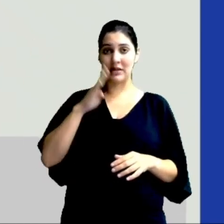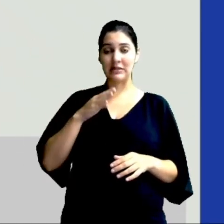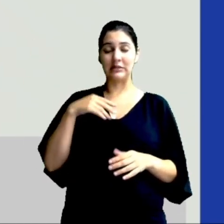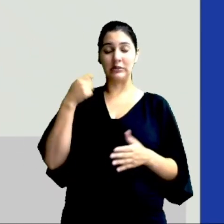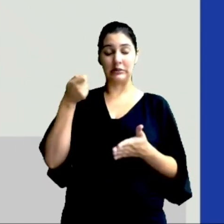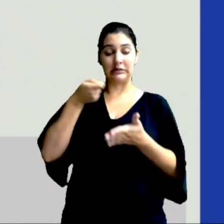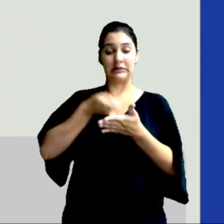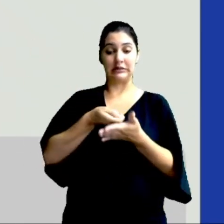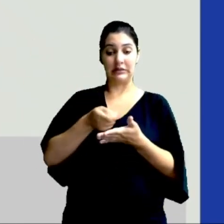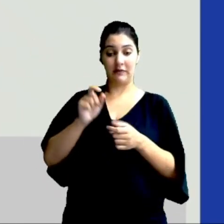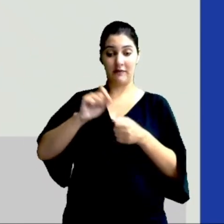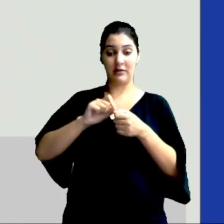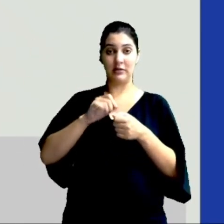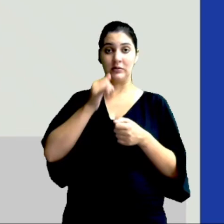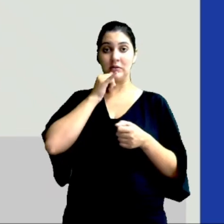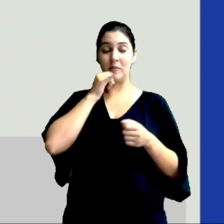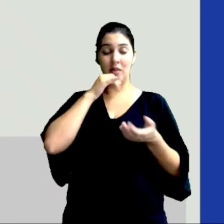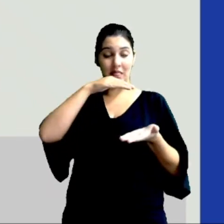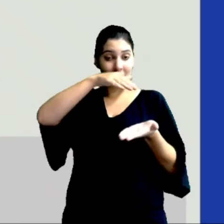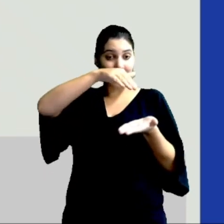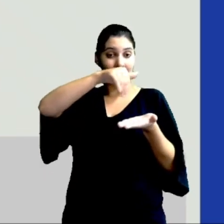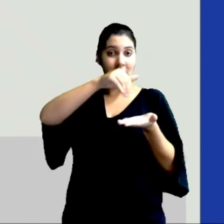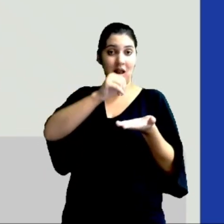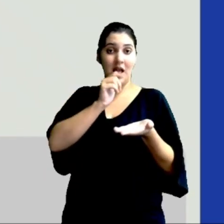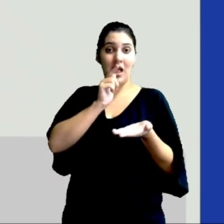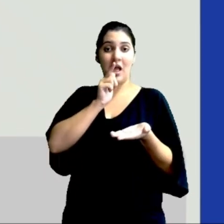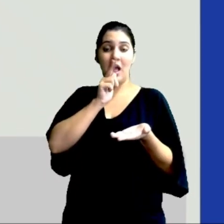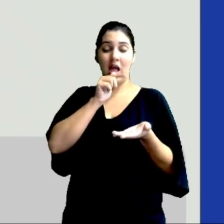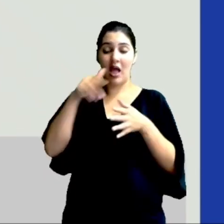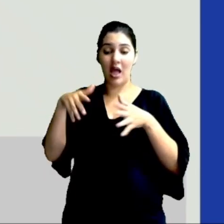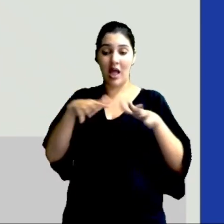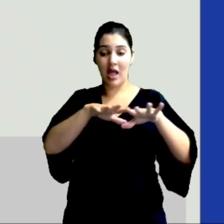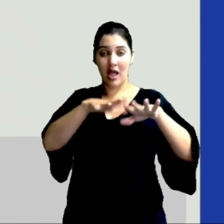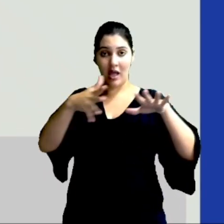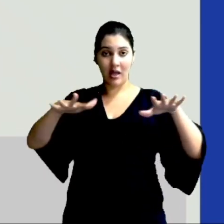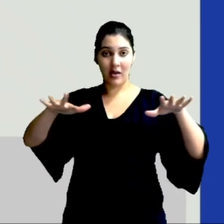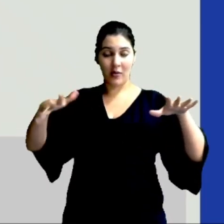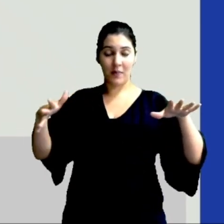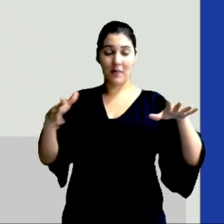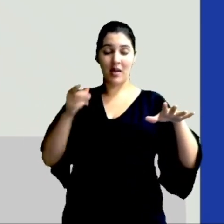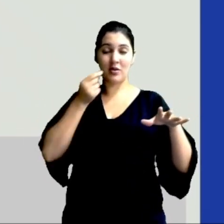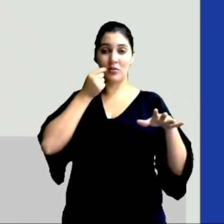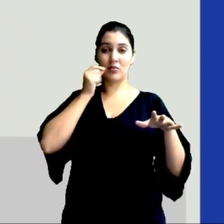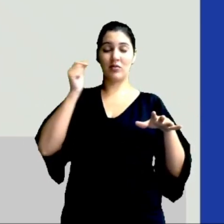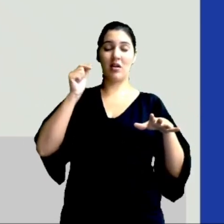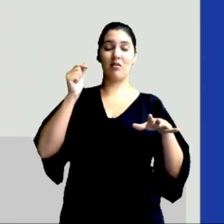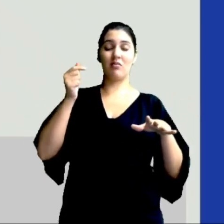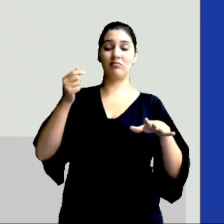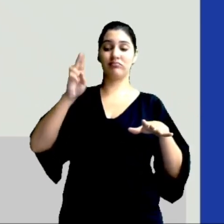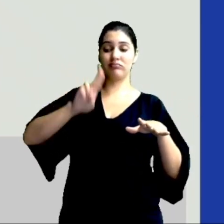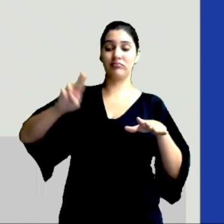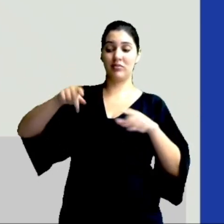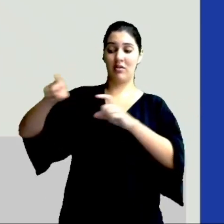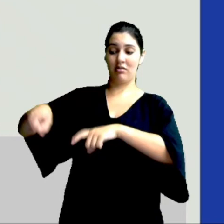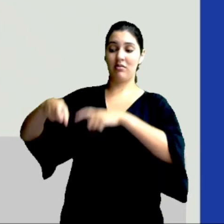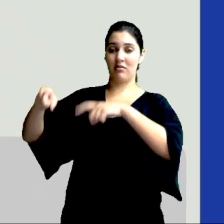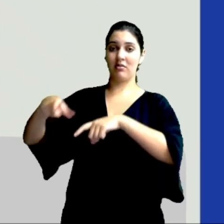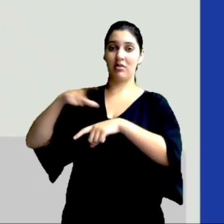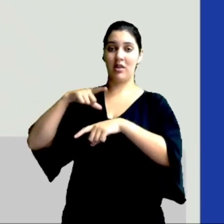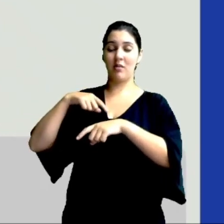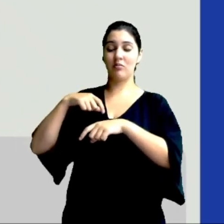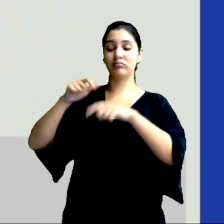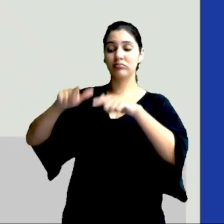mas de você retirar a água, o sal da água do mar e utilizar na agricultura. E nós temos também nessa área verde